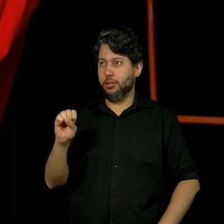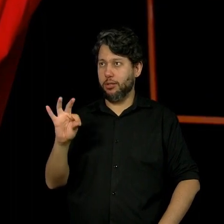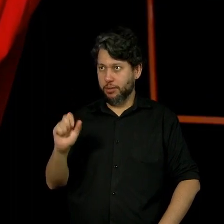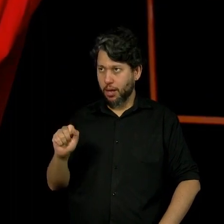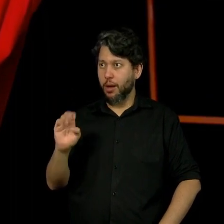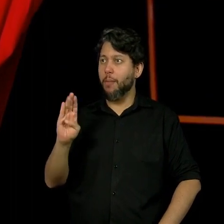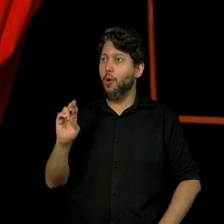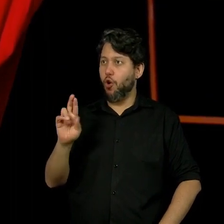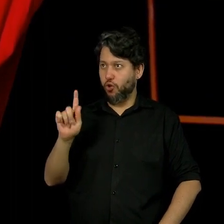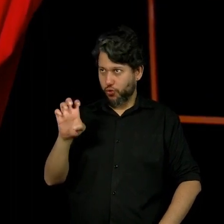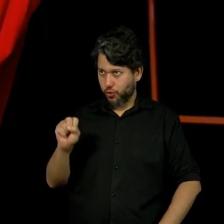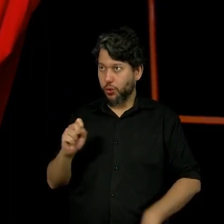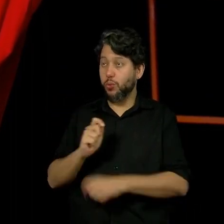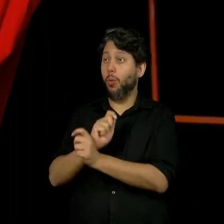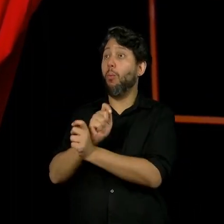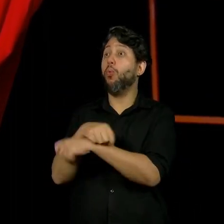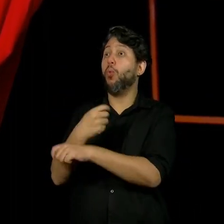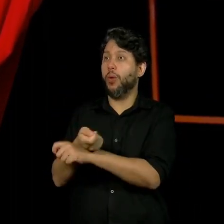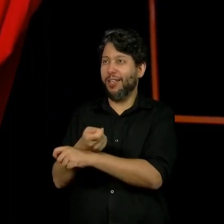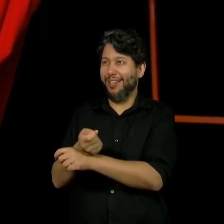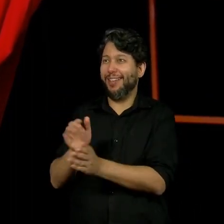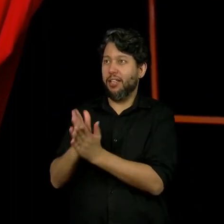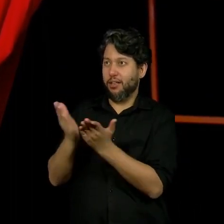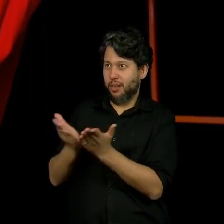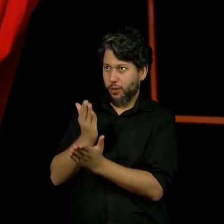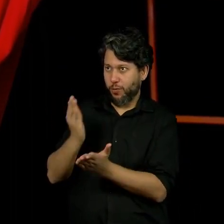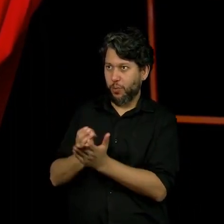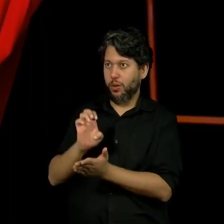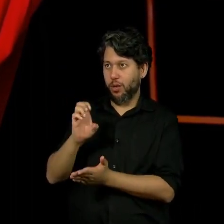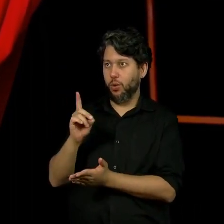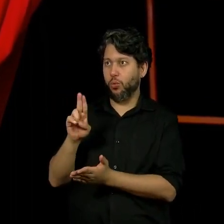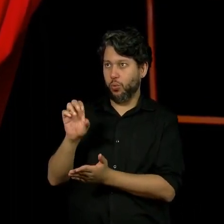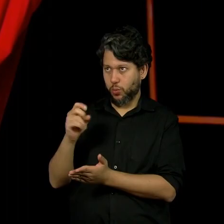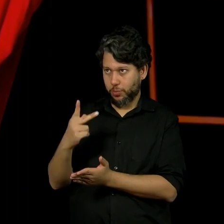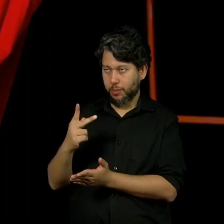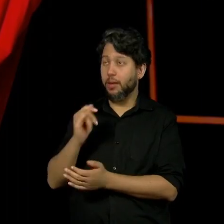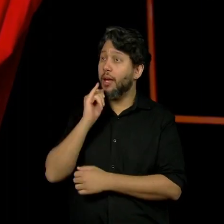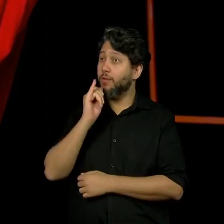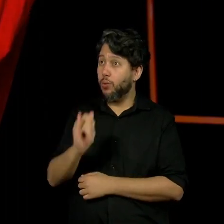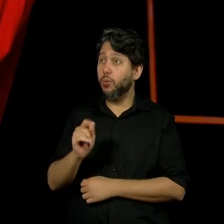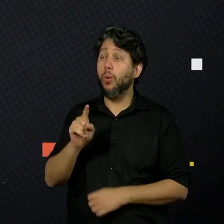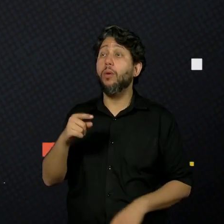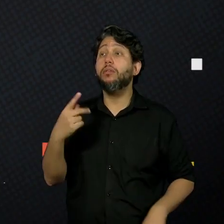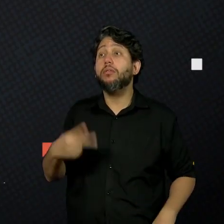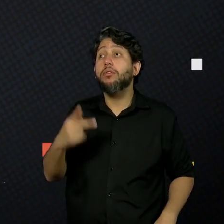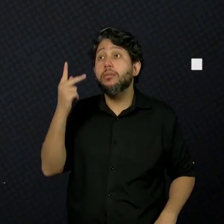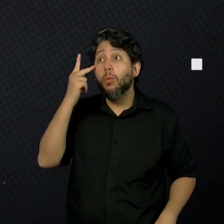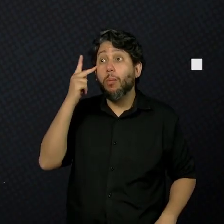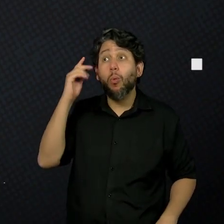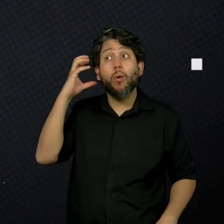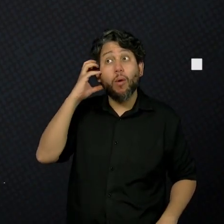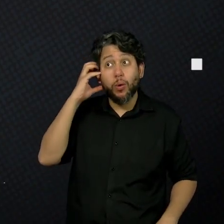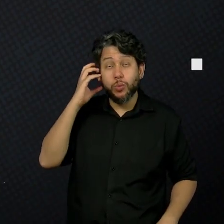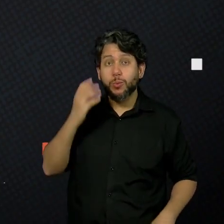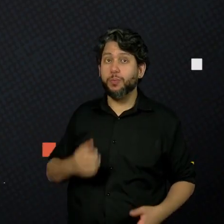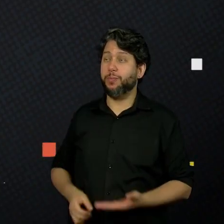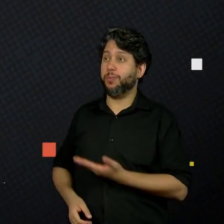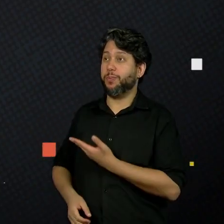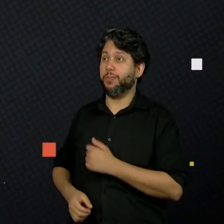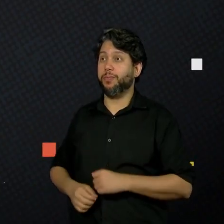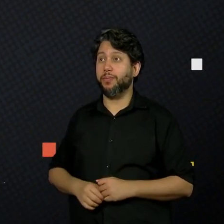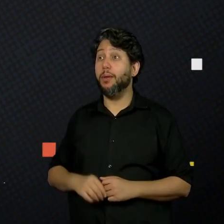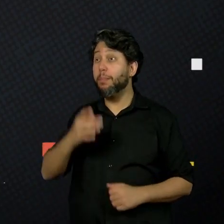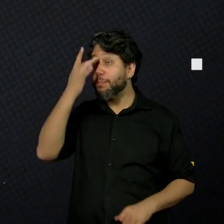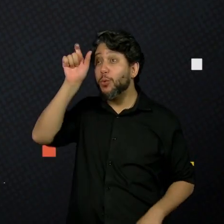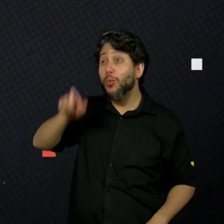pelo selo da EDUSP, né? Que ele fala, principalmente no caso do rádio em São Paulo, ele fala o negro no rádio em São